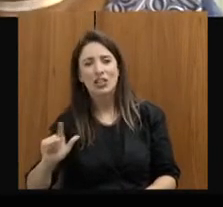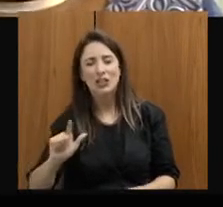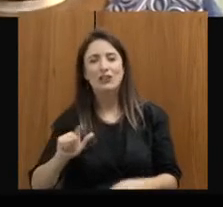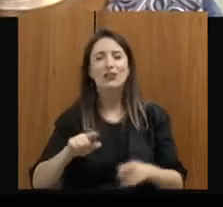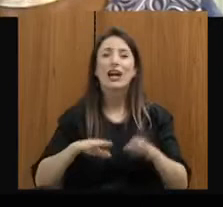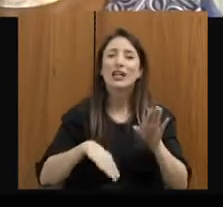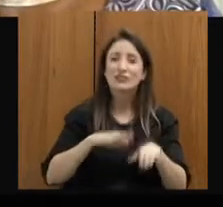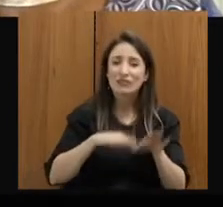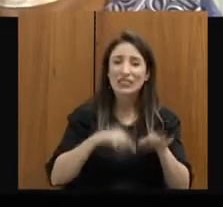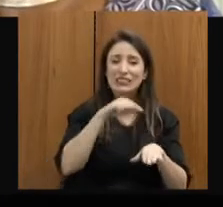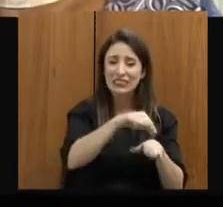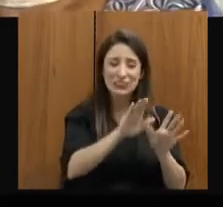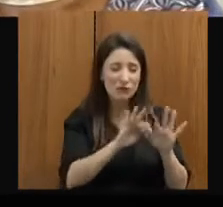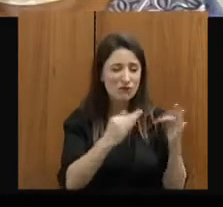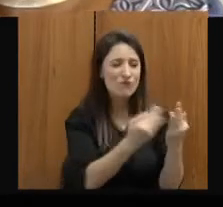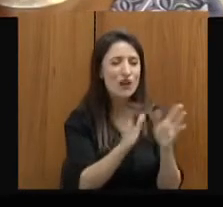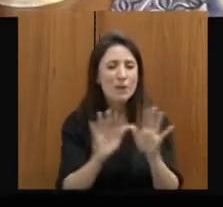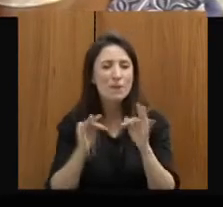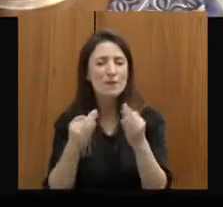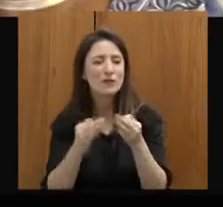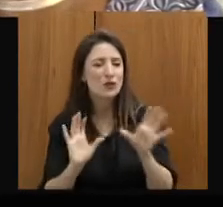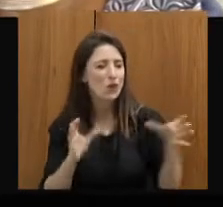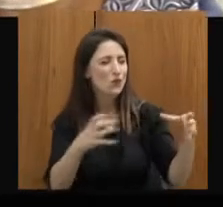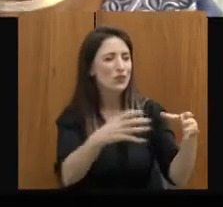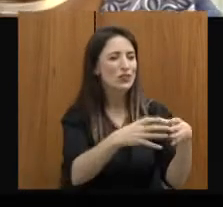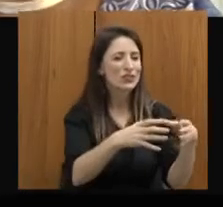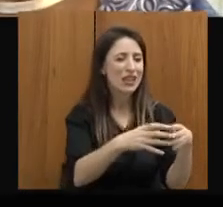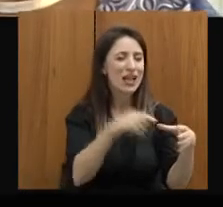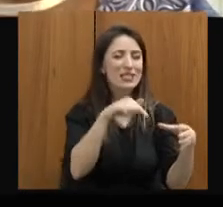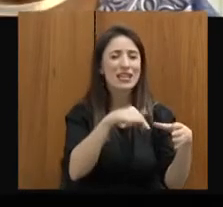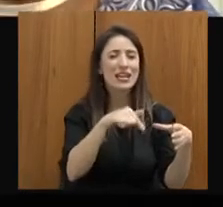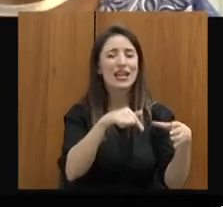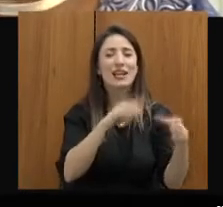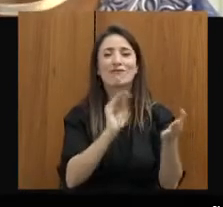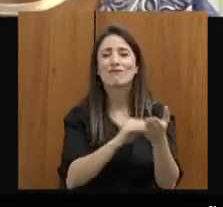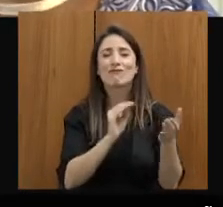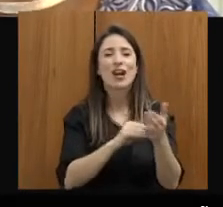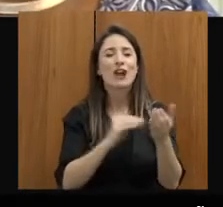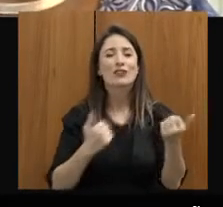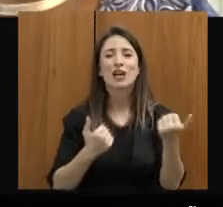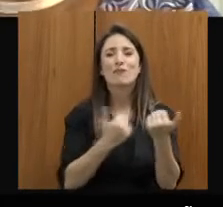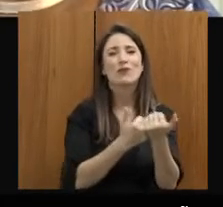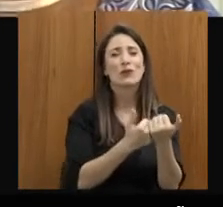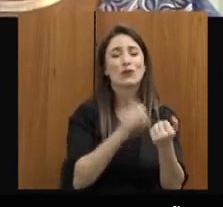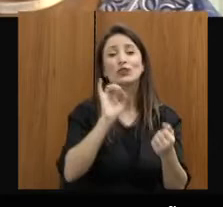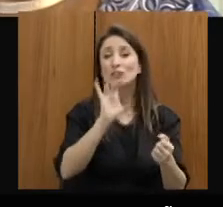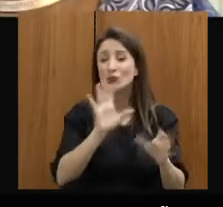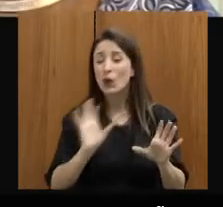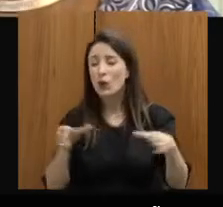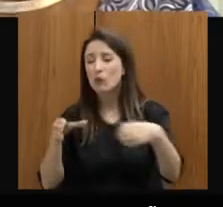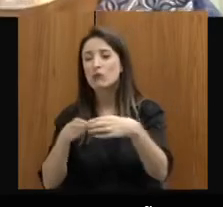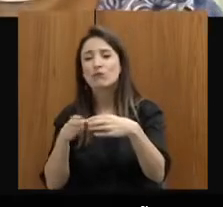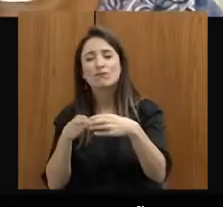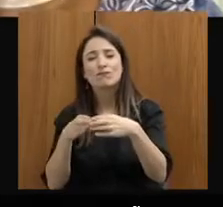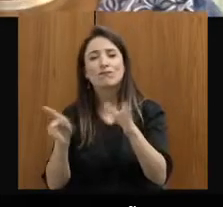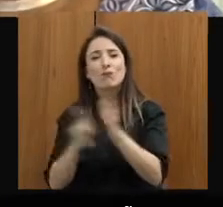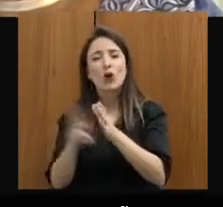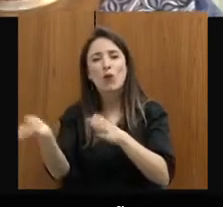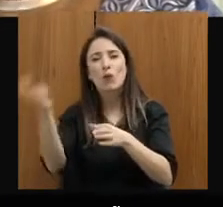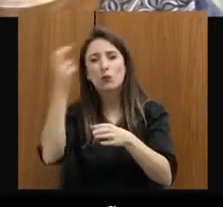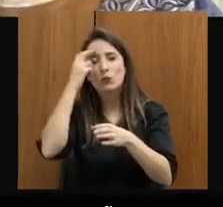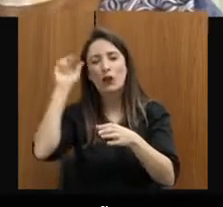as famílias as comunidades são esses aparelhos criados pelas lideranças tradicionais de matriz africana Oi